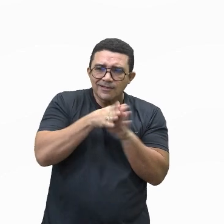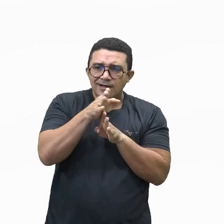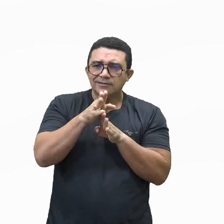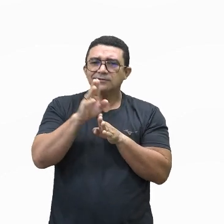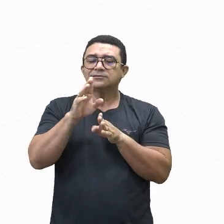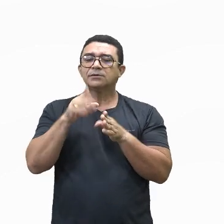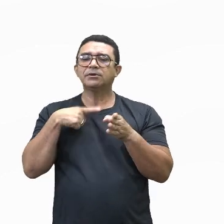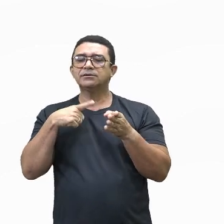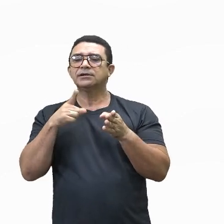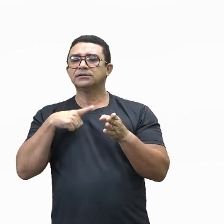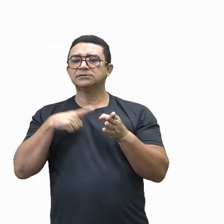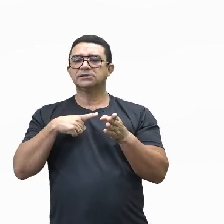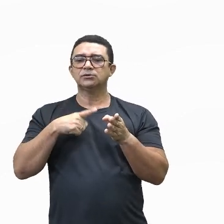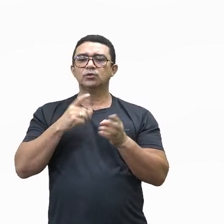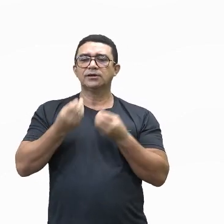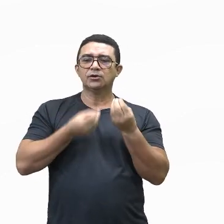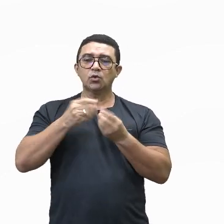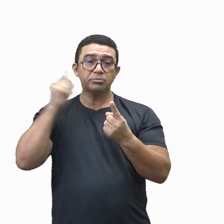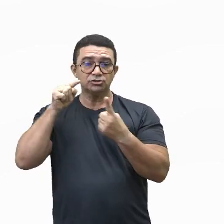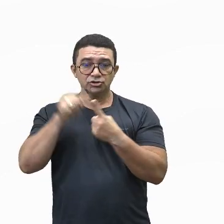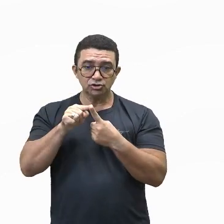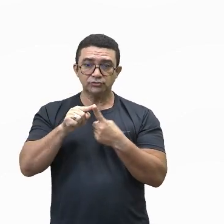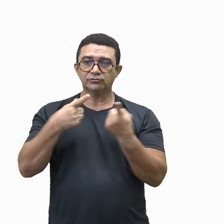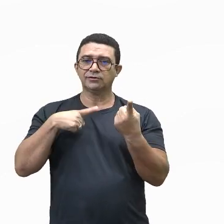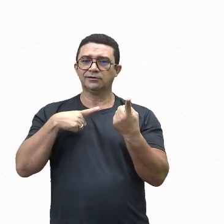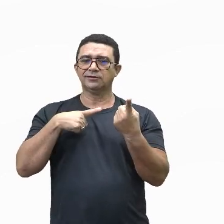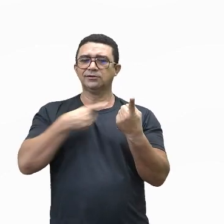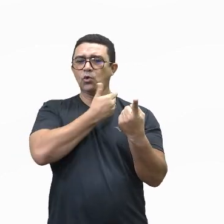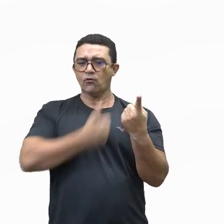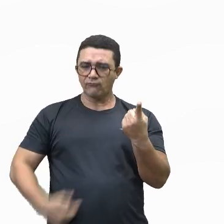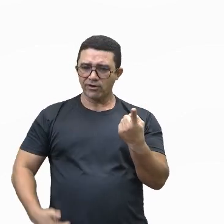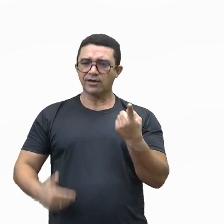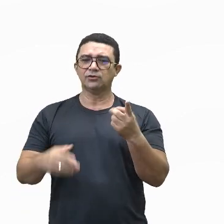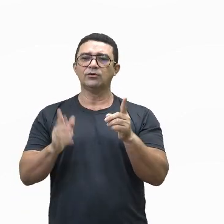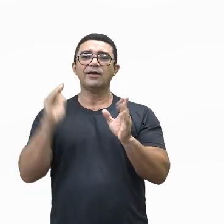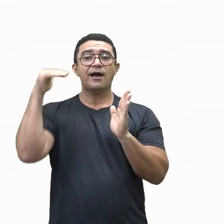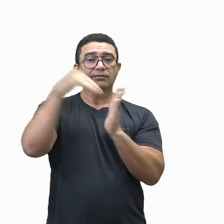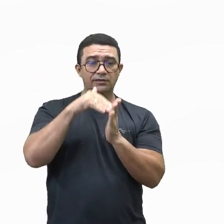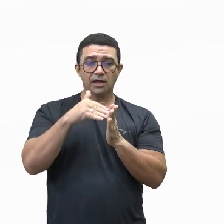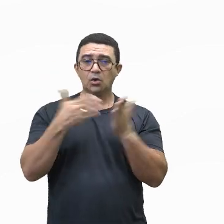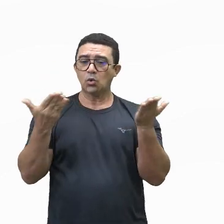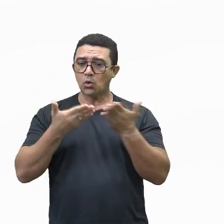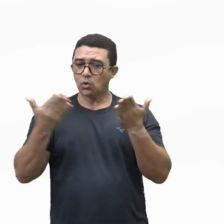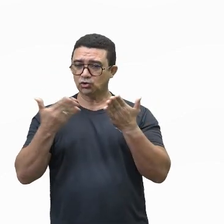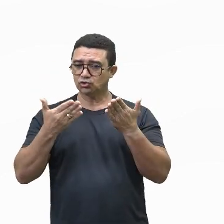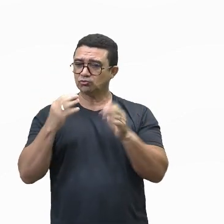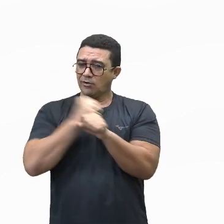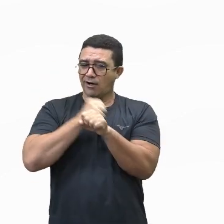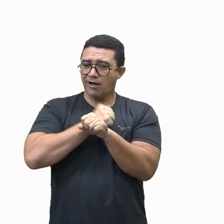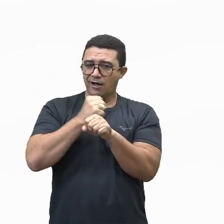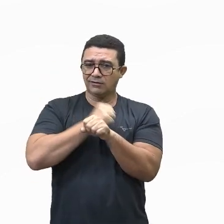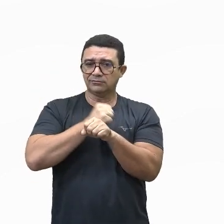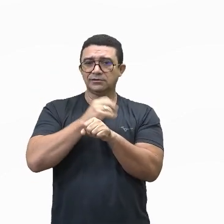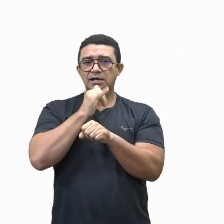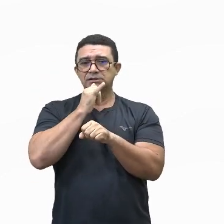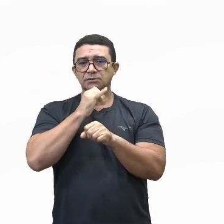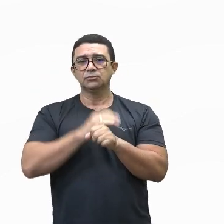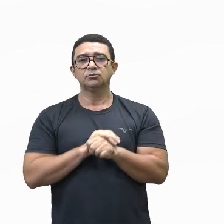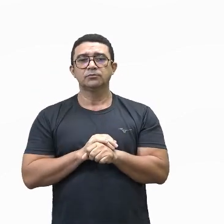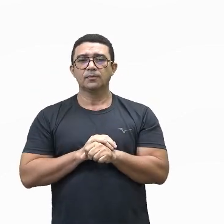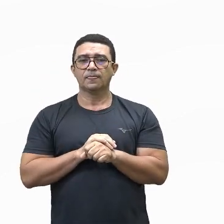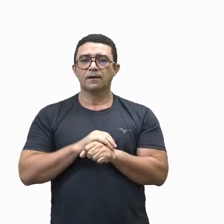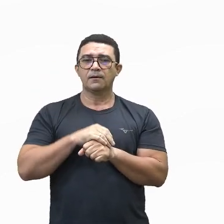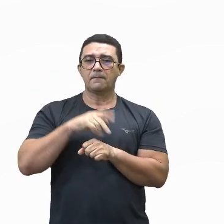ideais que transcendem governos e que se mantêm no longo prazo, como é o caso do